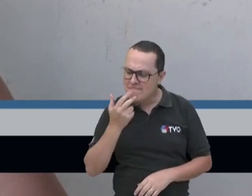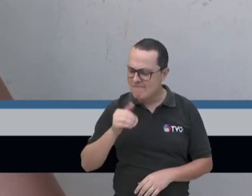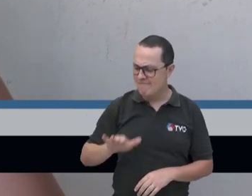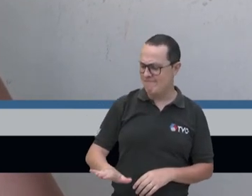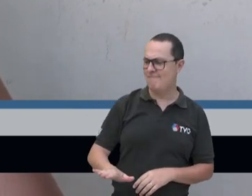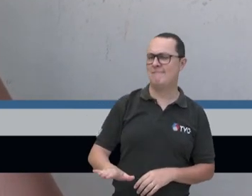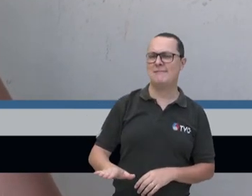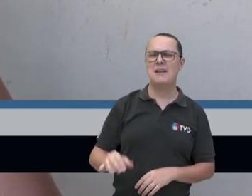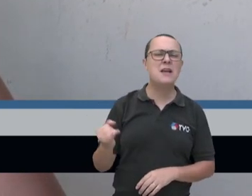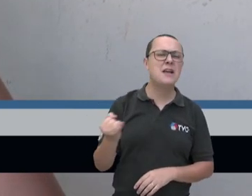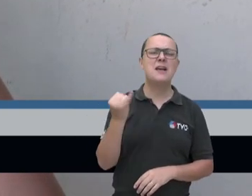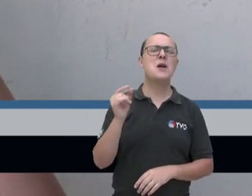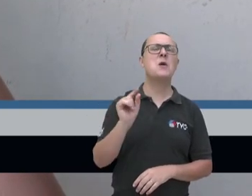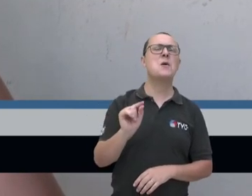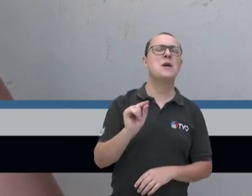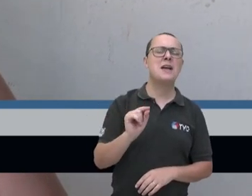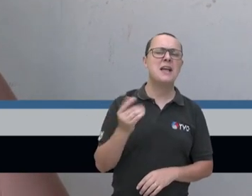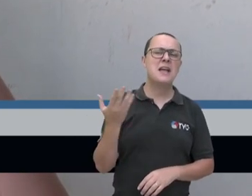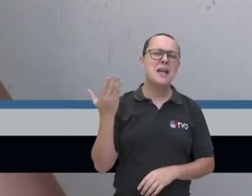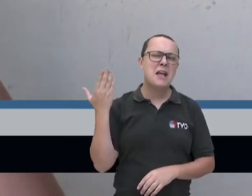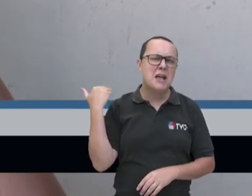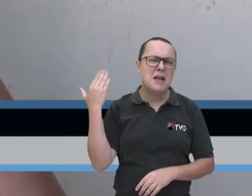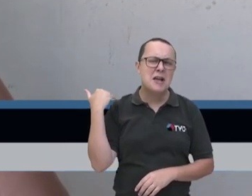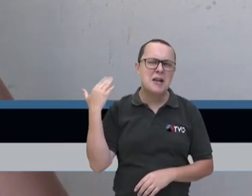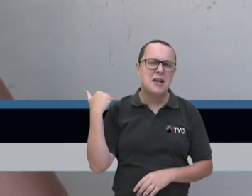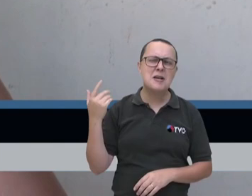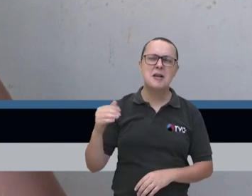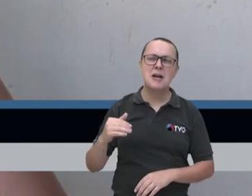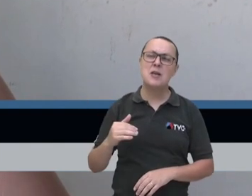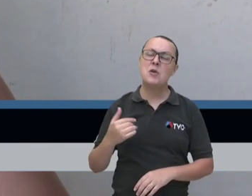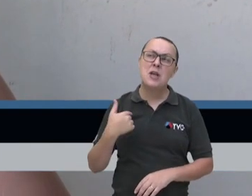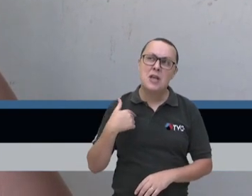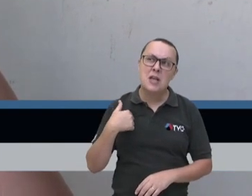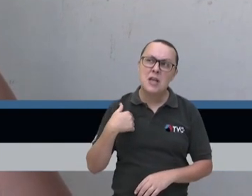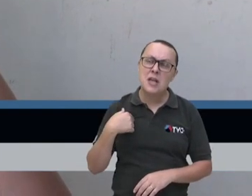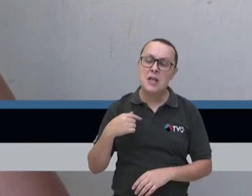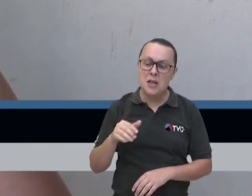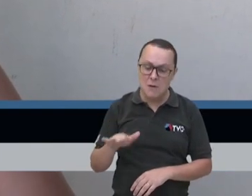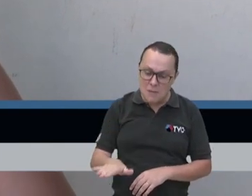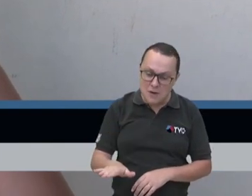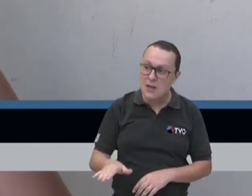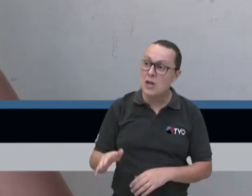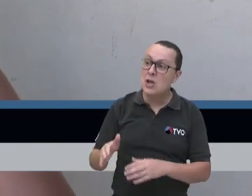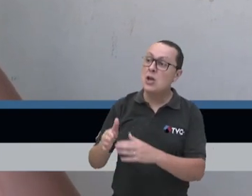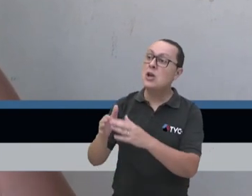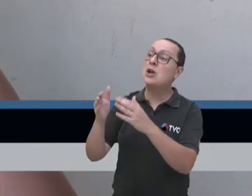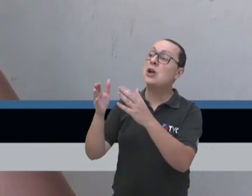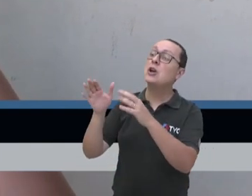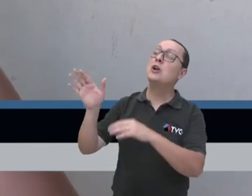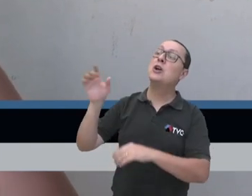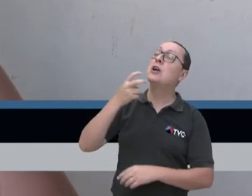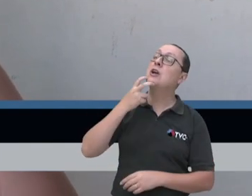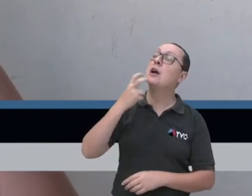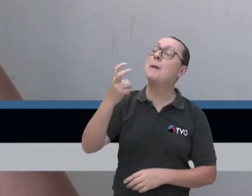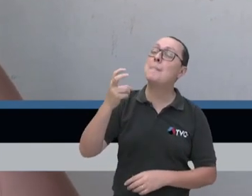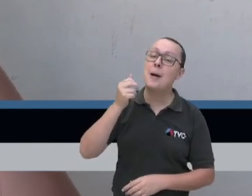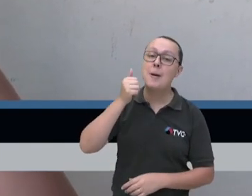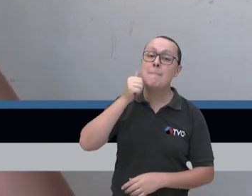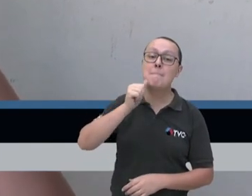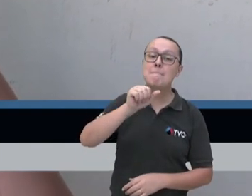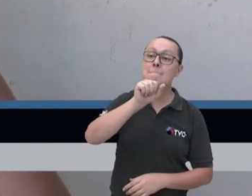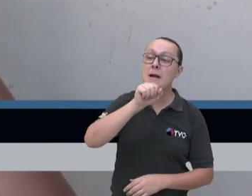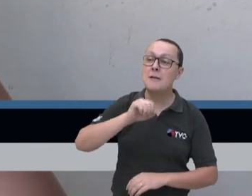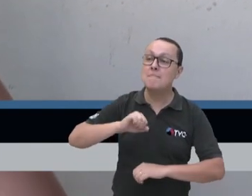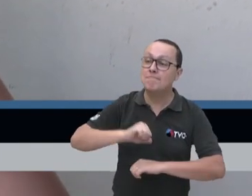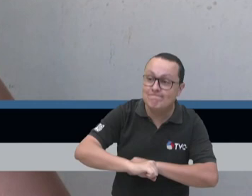impressionante que quando a gente... Meu pai me fala, minha avó sempre me falou que quando era pra chamar a minha mãe, em algum